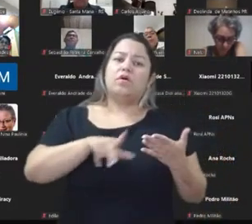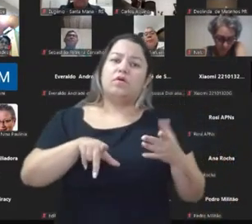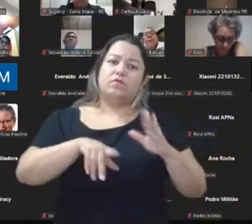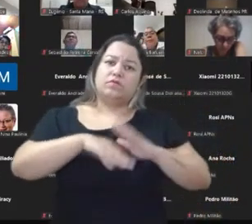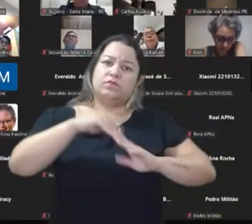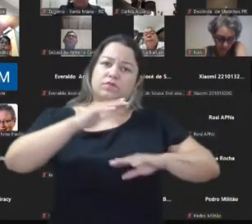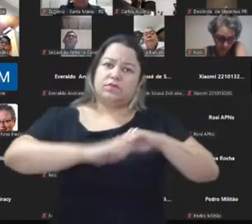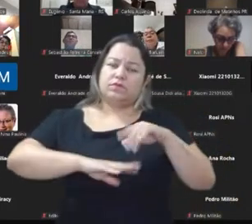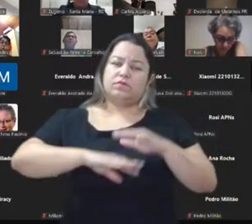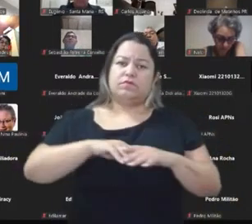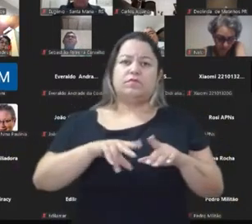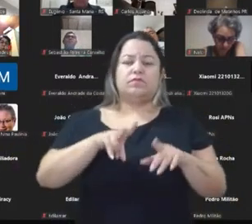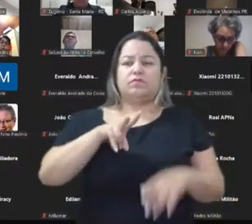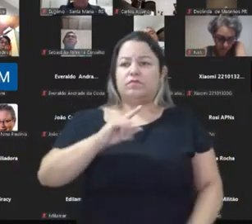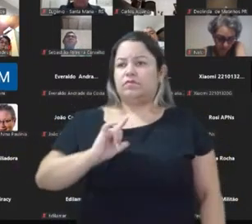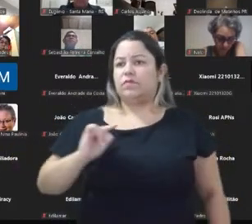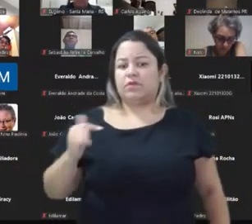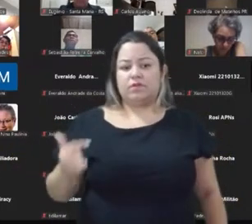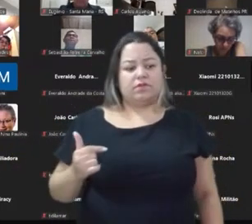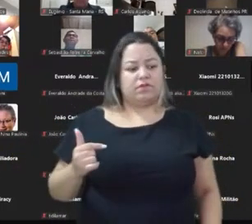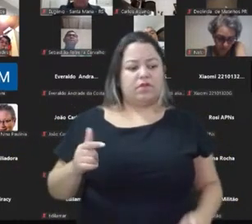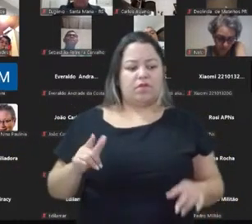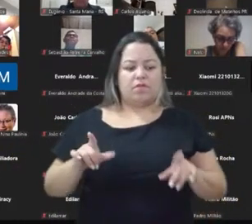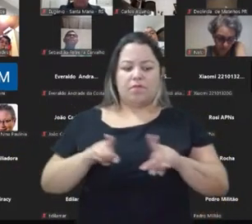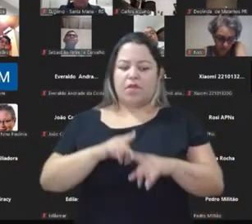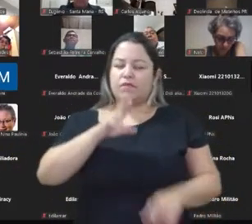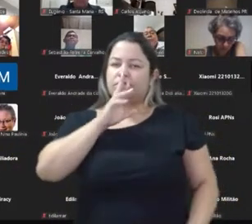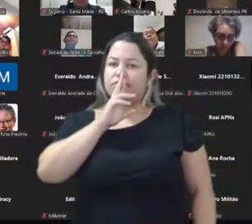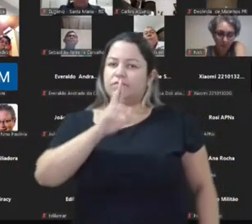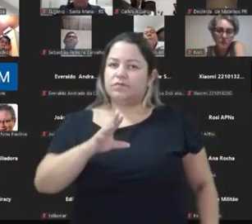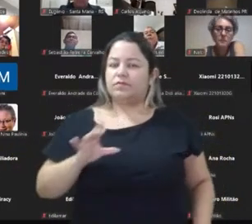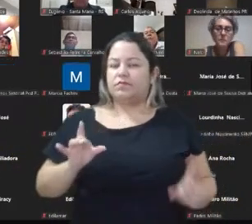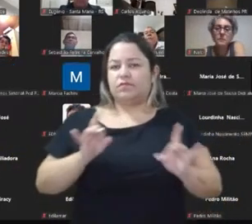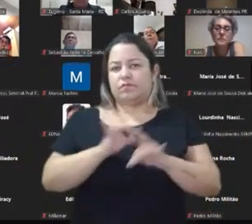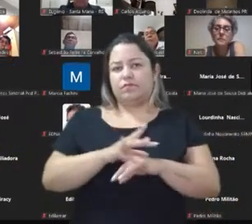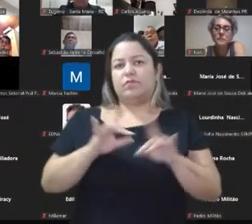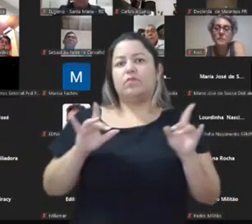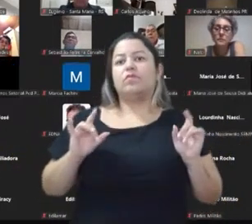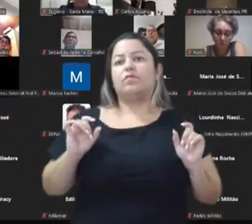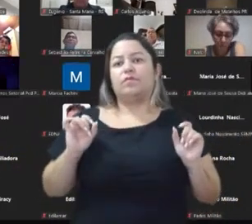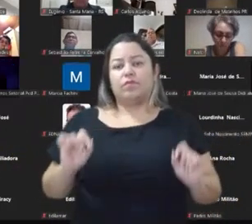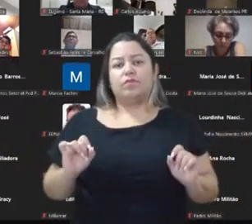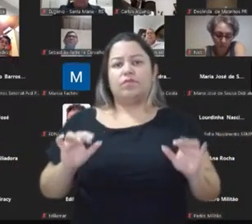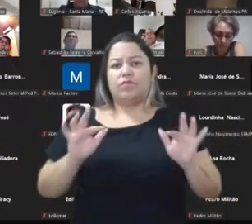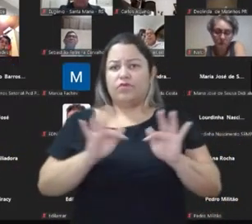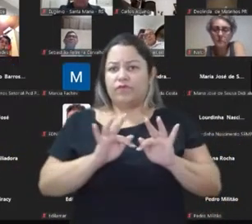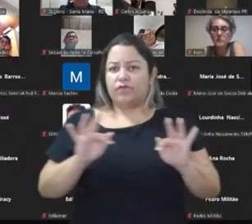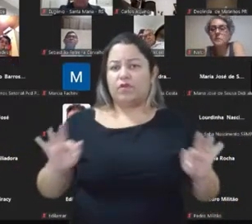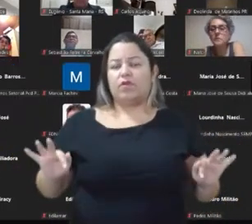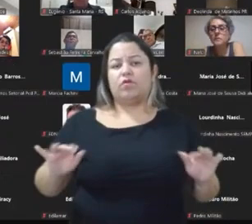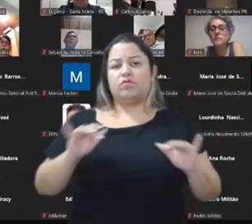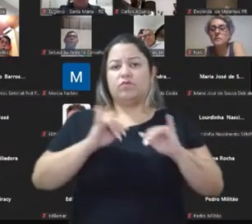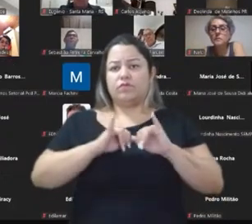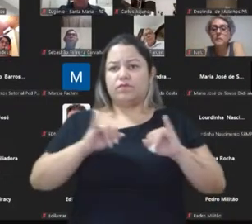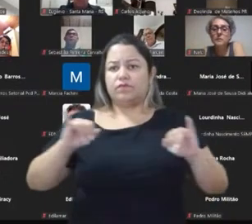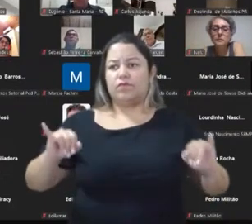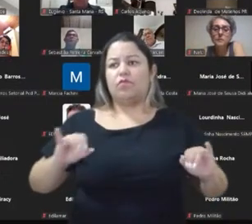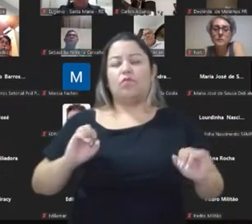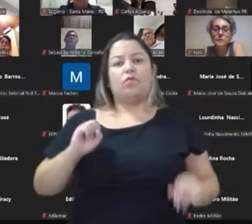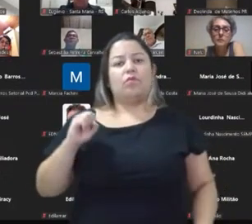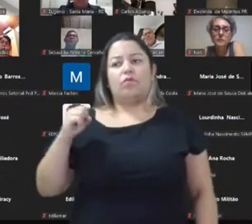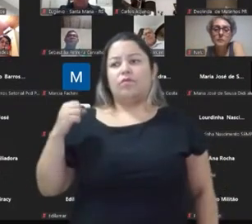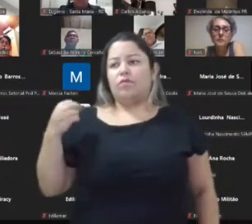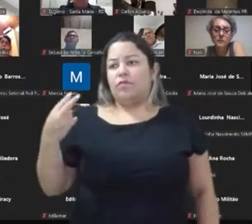de conteúdo não vai ter uma resposta pronta qual tipo de de de frase ou de informação ou de